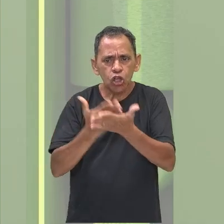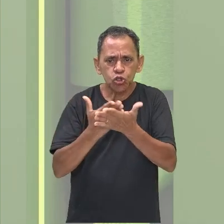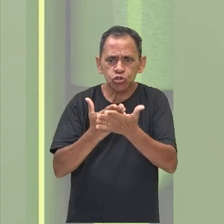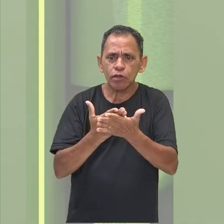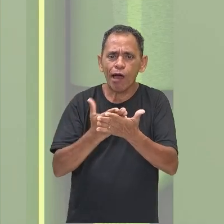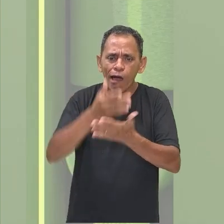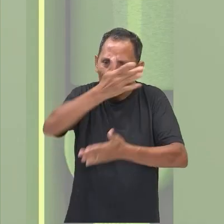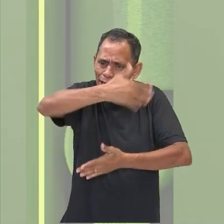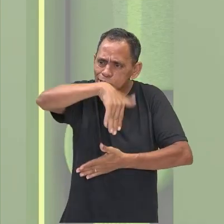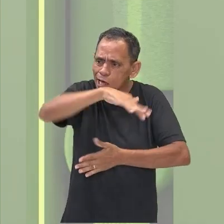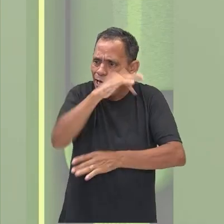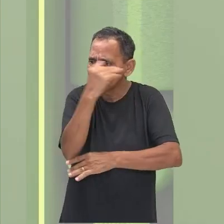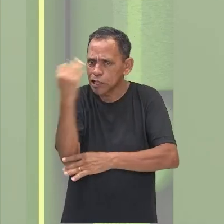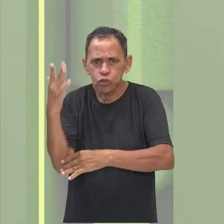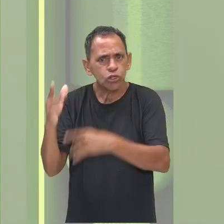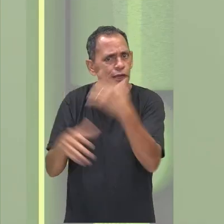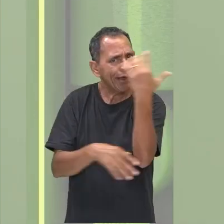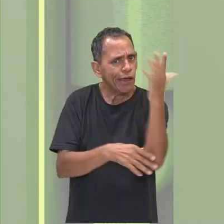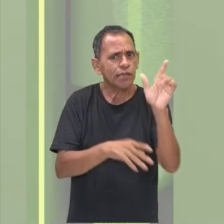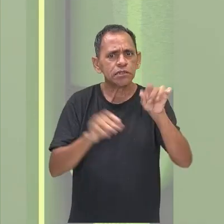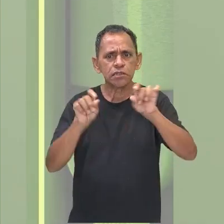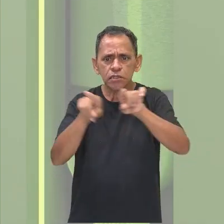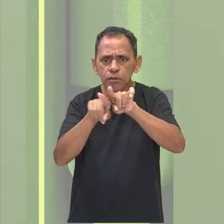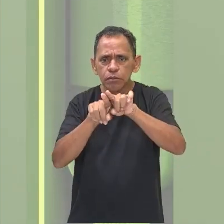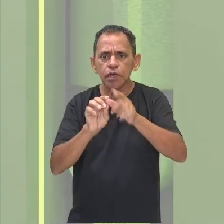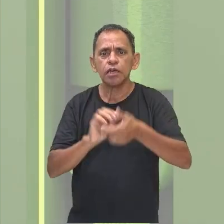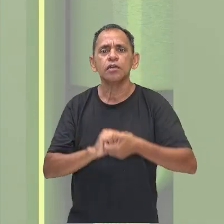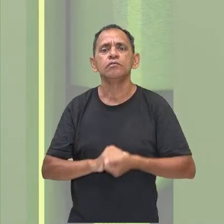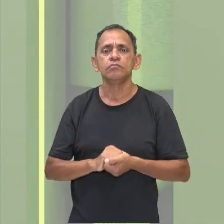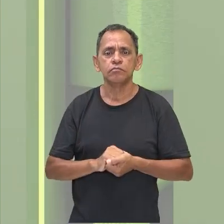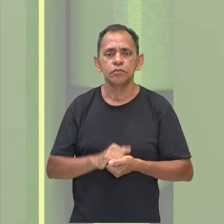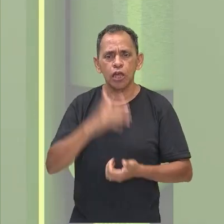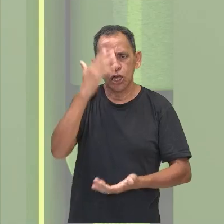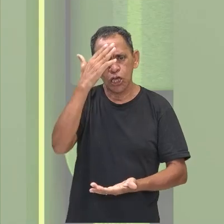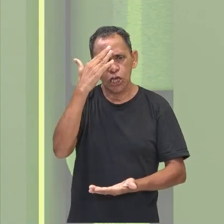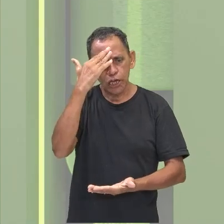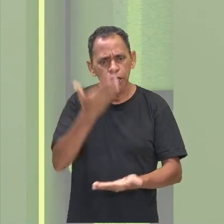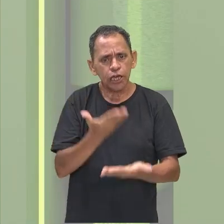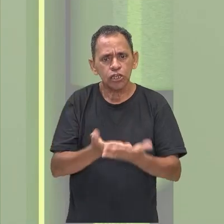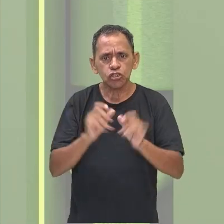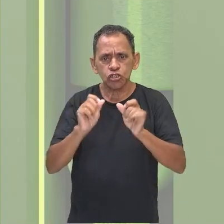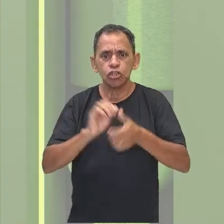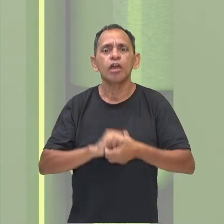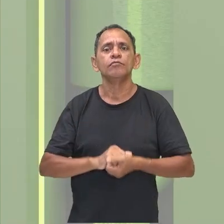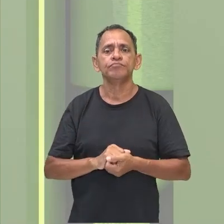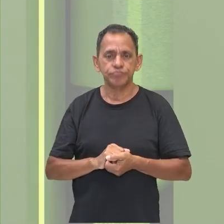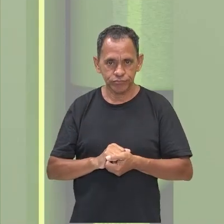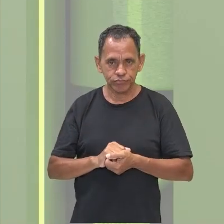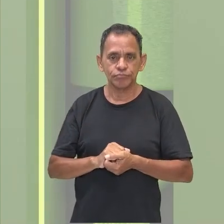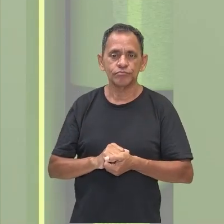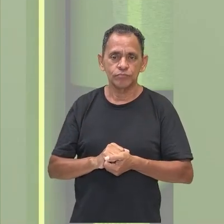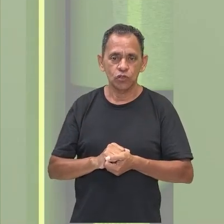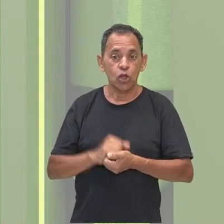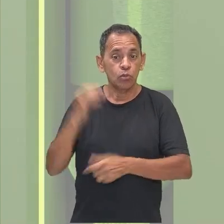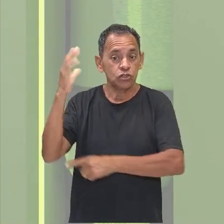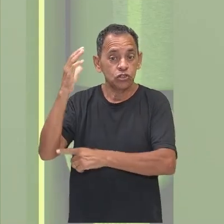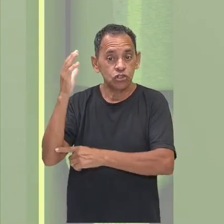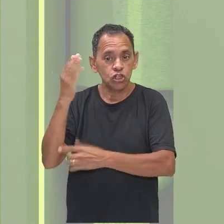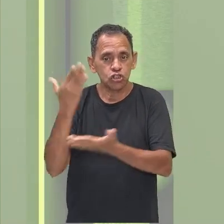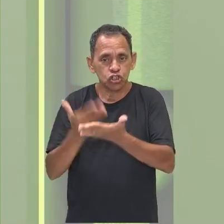que estuda a Natureza e por ser uma ciência ela tem métodos para estudar e para analisar os